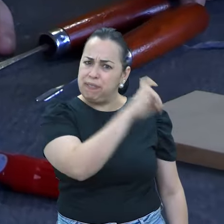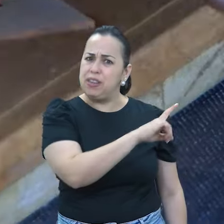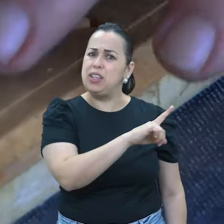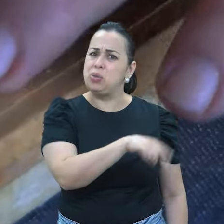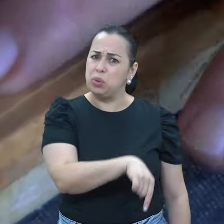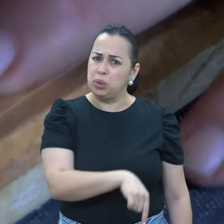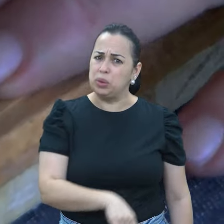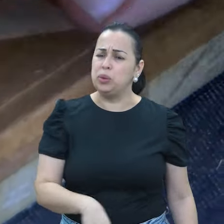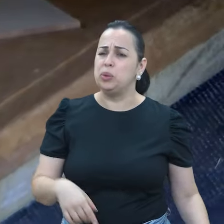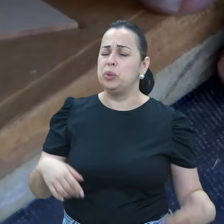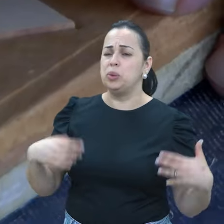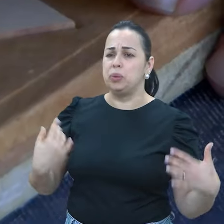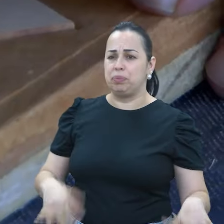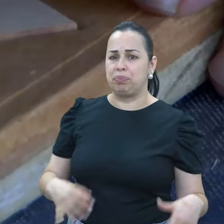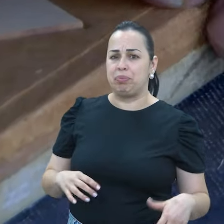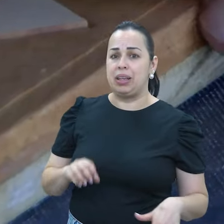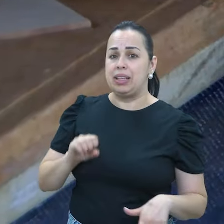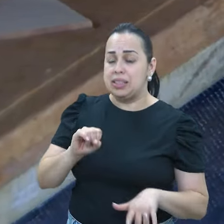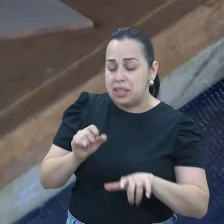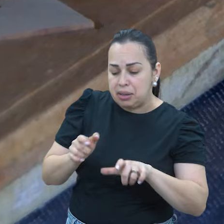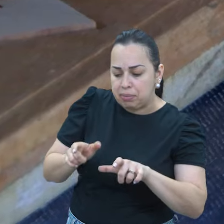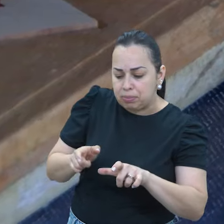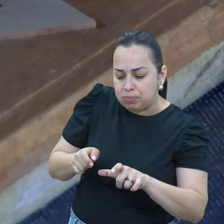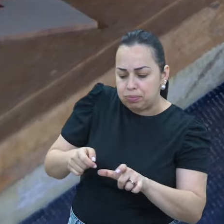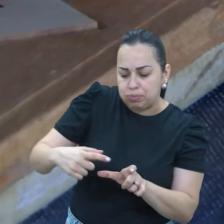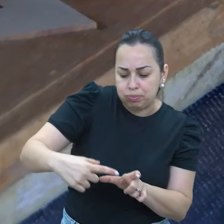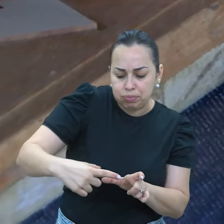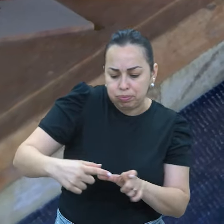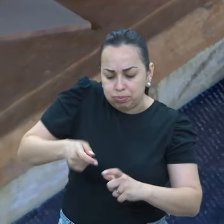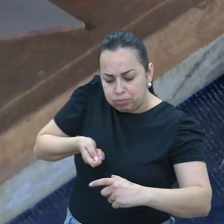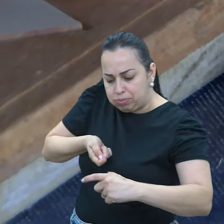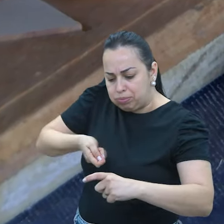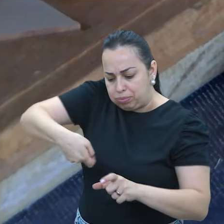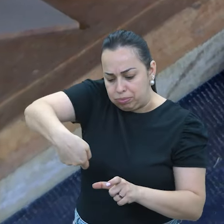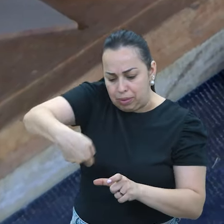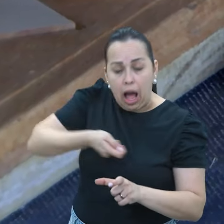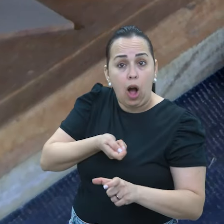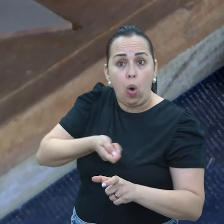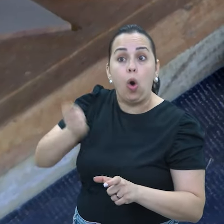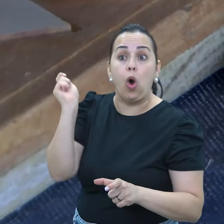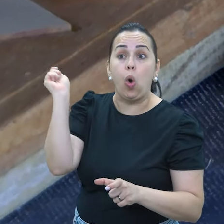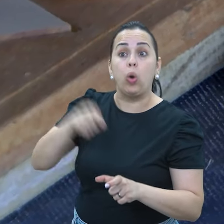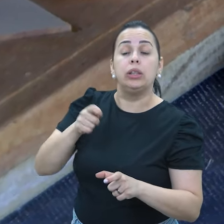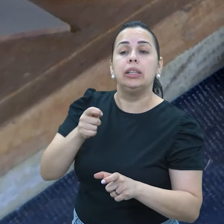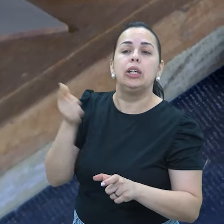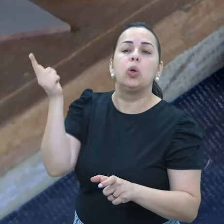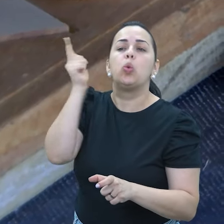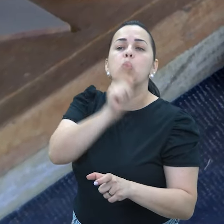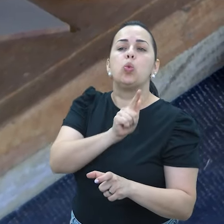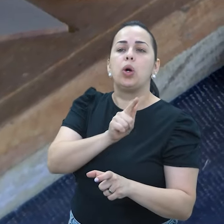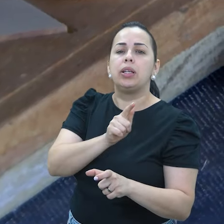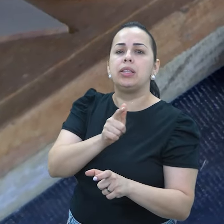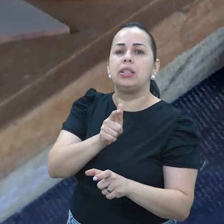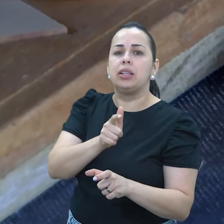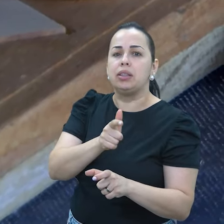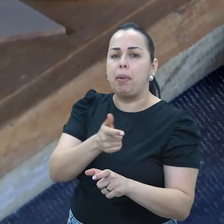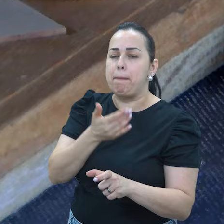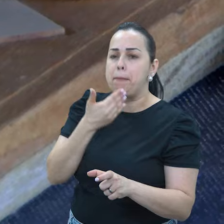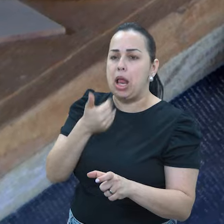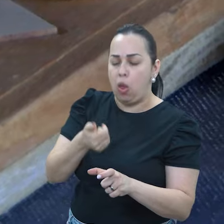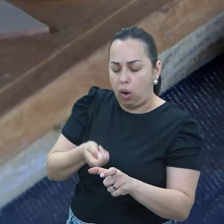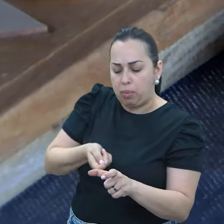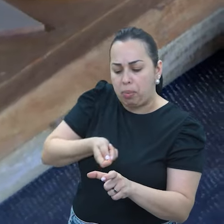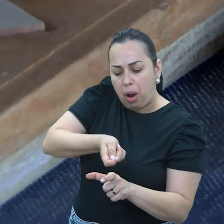não. Se você pegar o ângulo exato da ferramenta, você consegue fazer uma